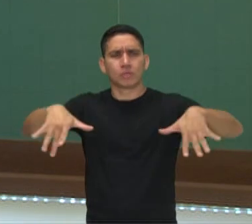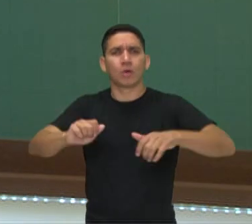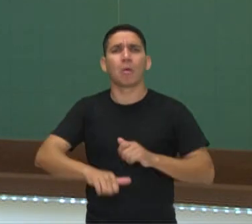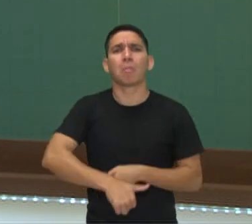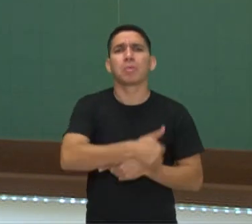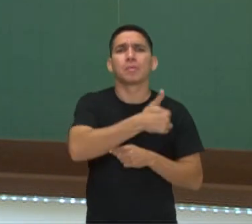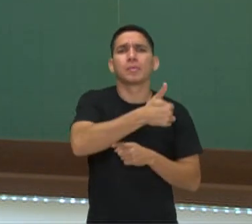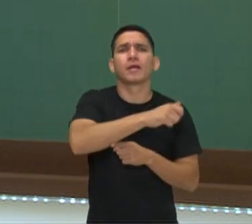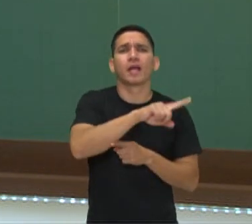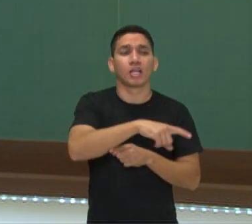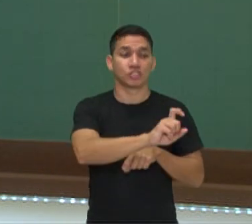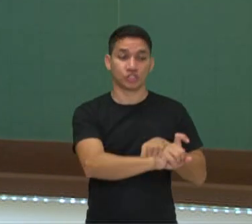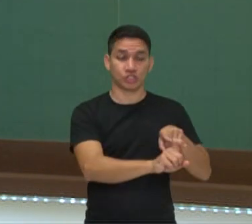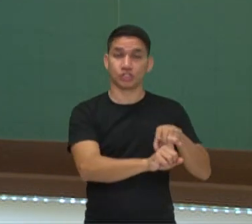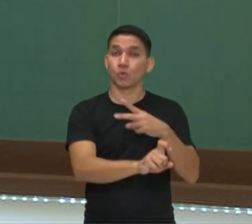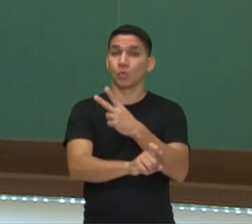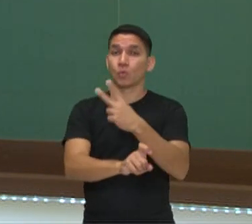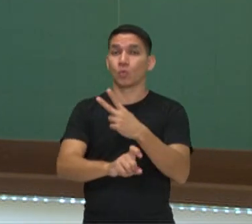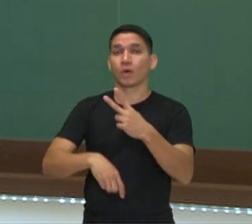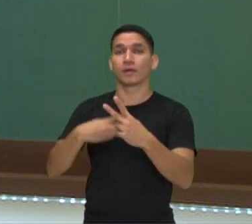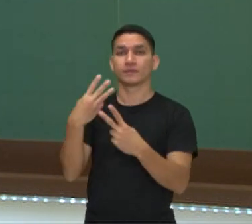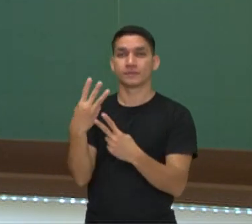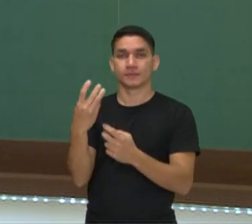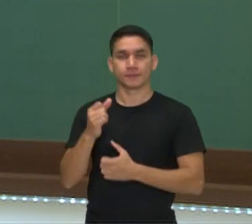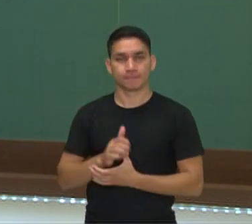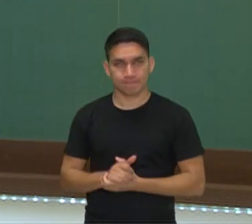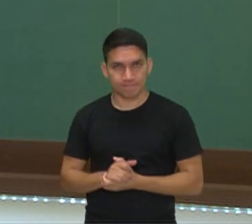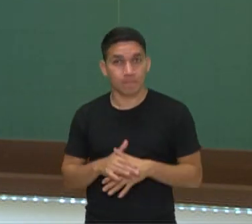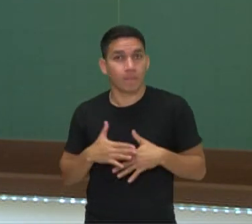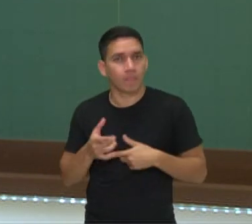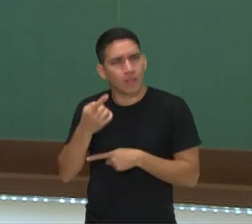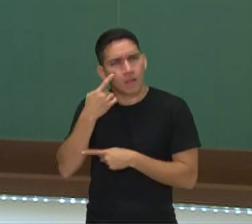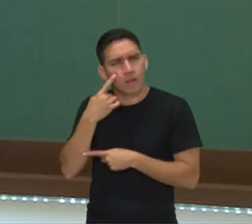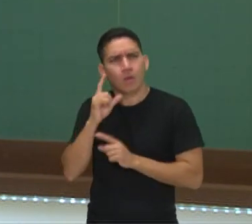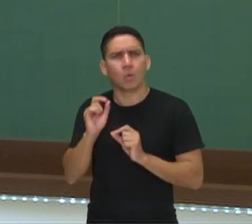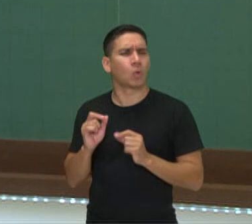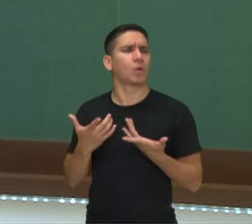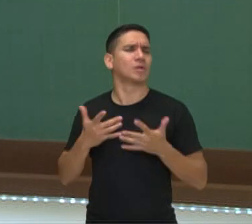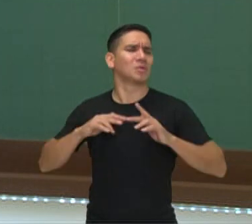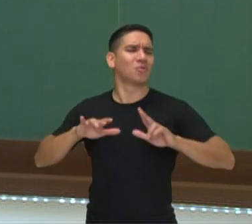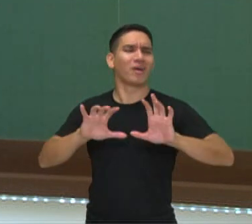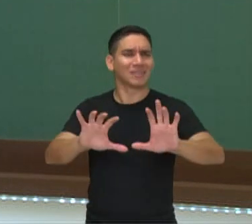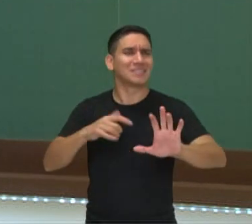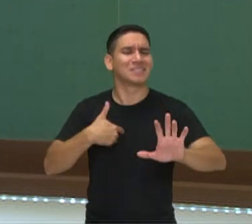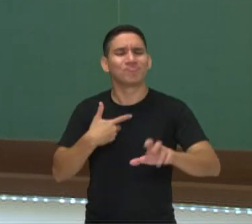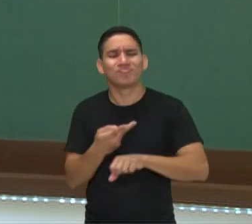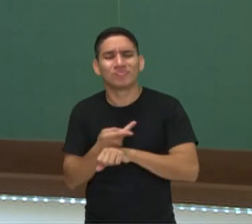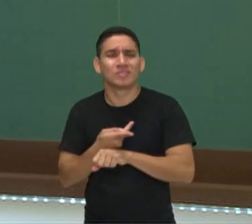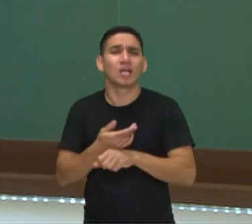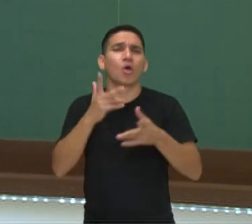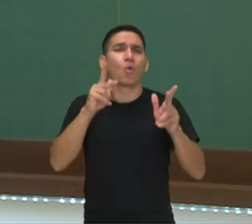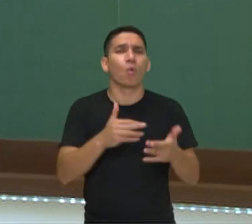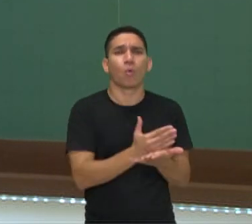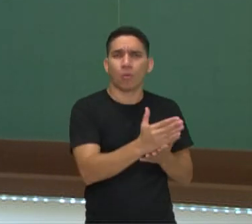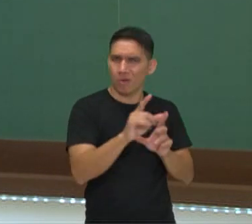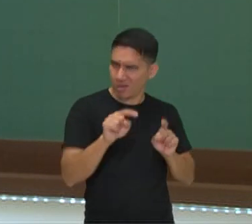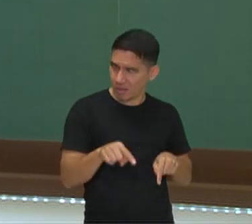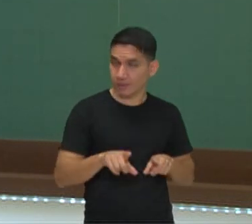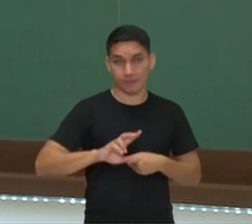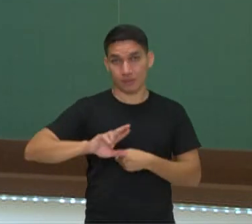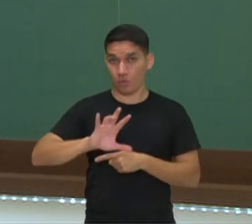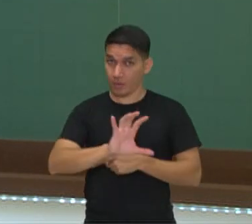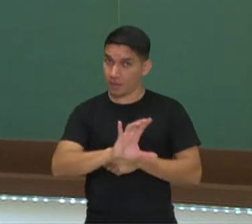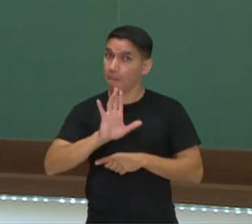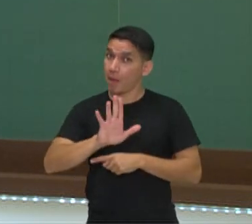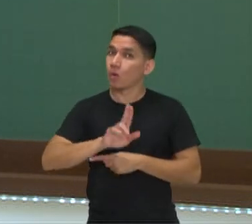o segundo termo é 3, ok? Tá, mas isso não é bem o que a gente tinha no começo, era? Não, mas nós